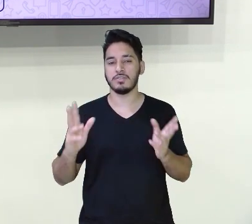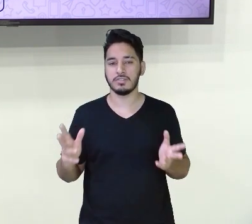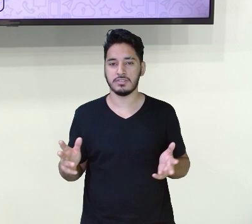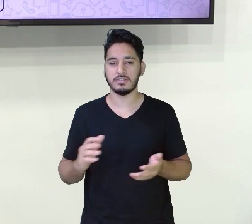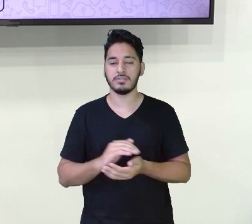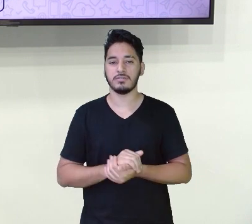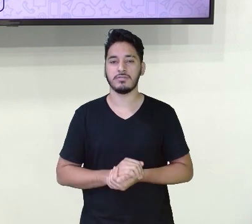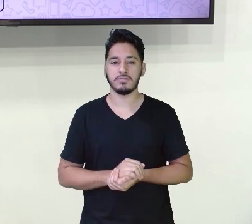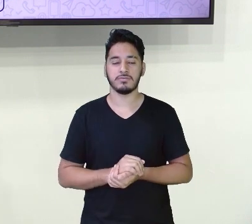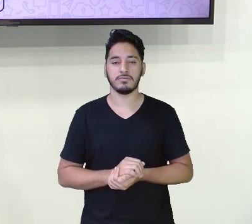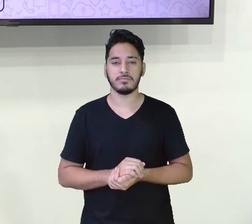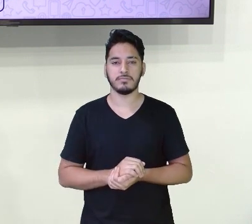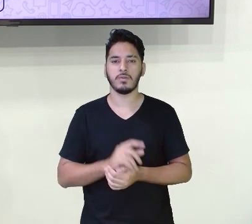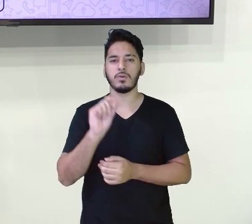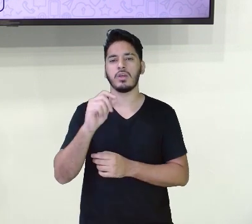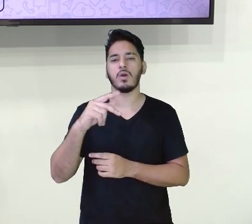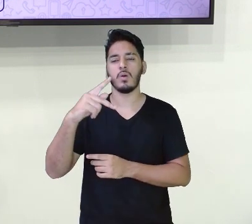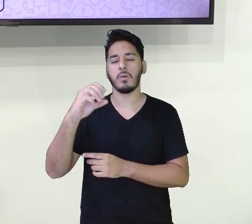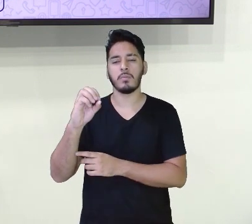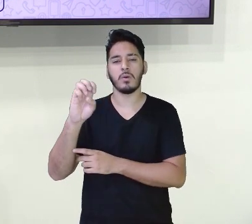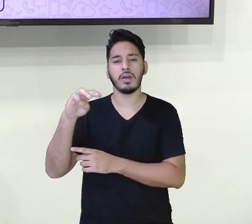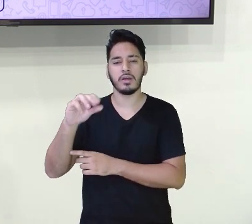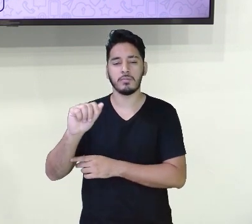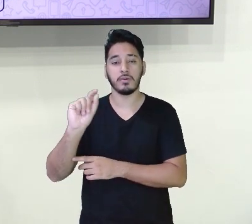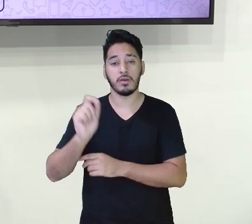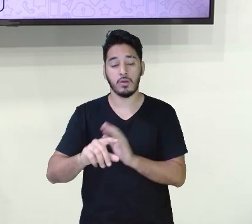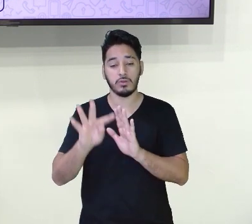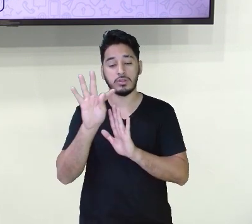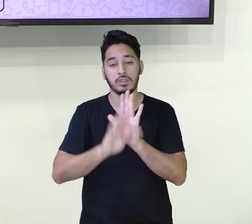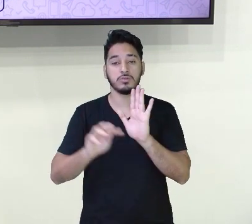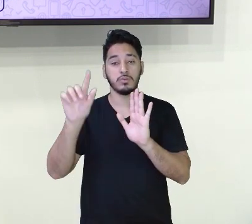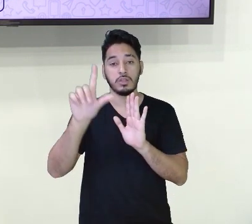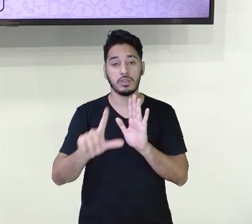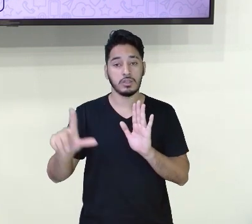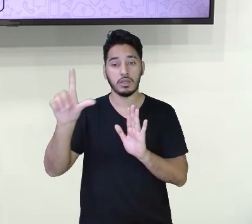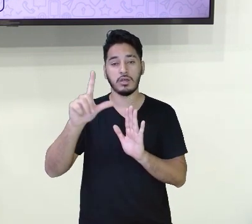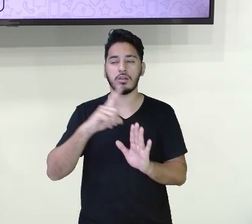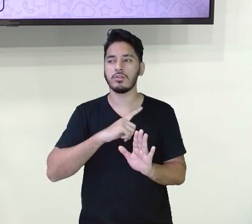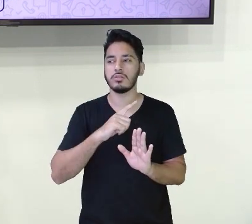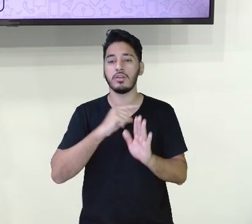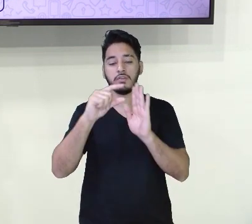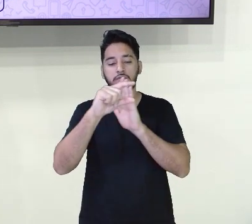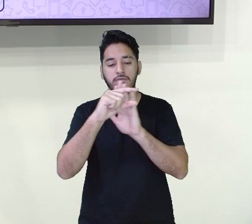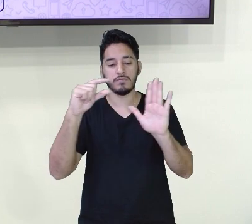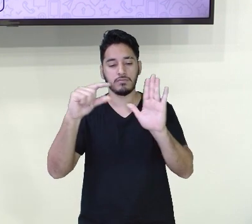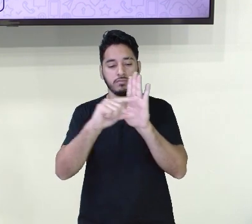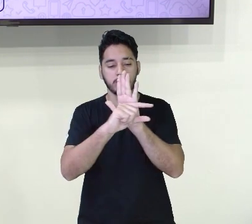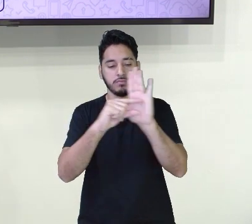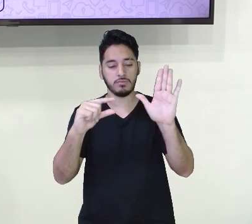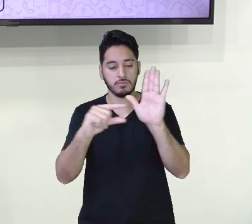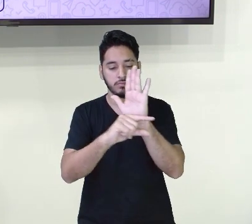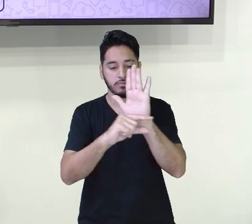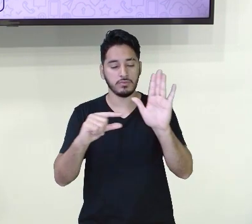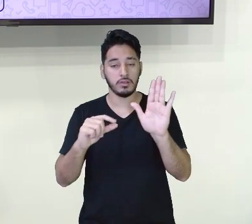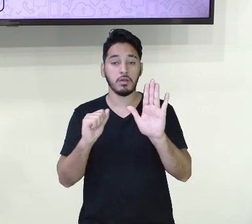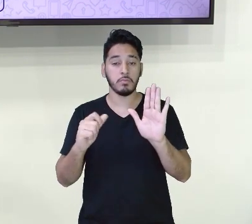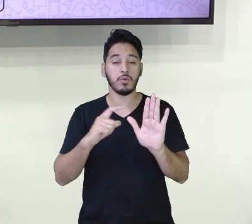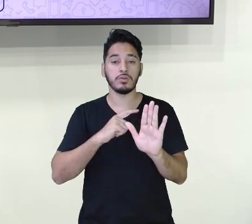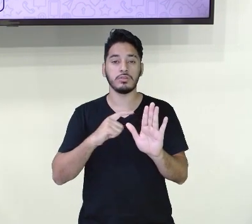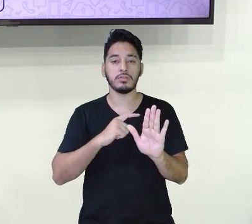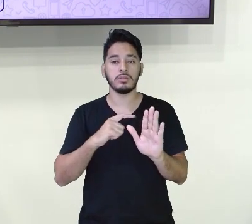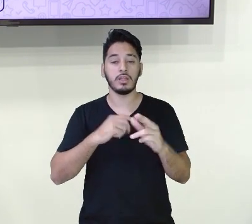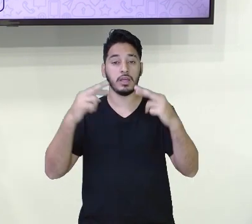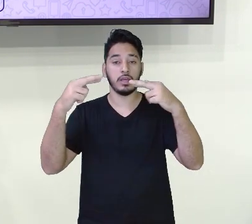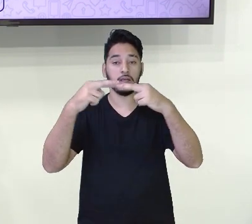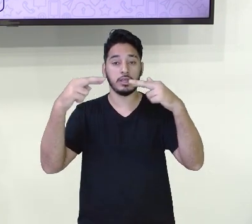agora, tá? Então, o que é um poema? É um texto literário composto de versos e que podem conter